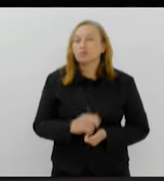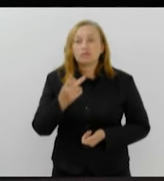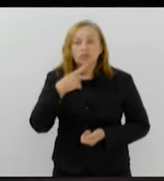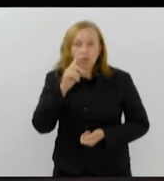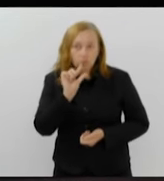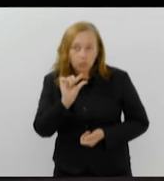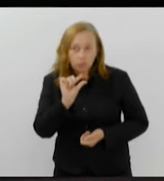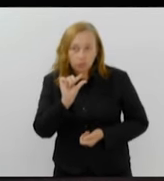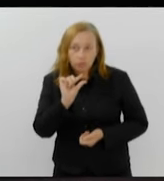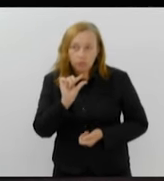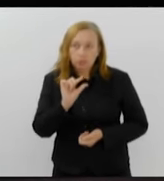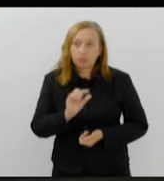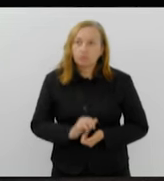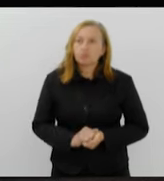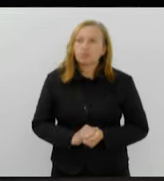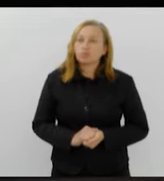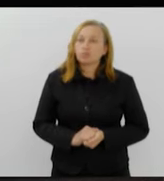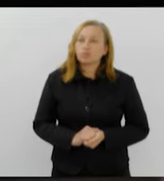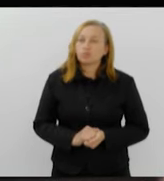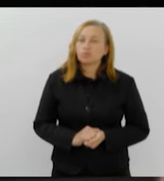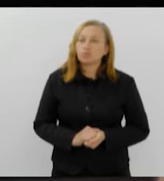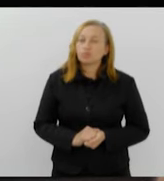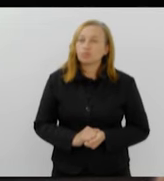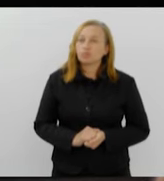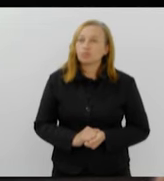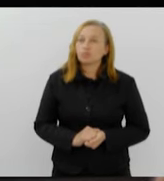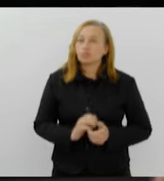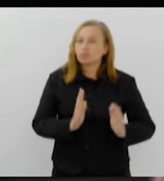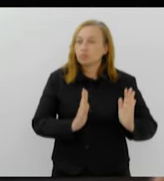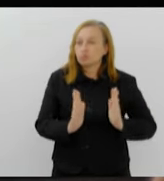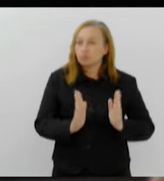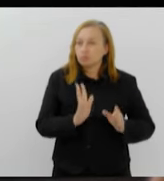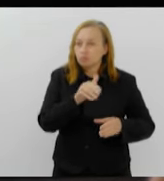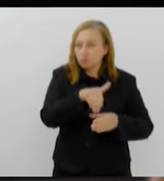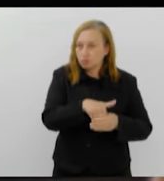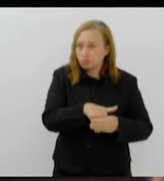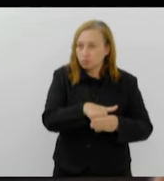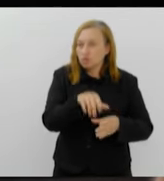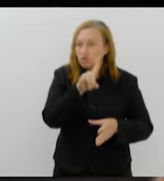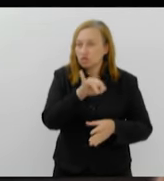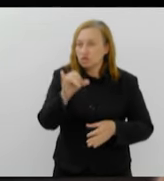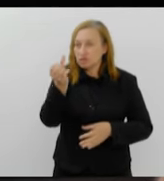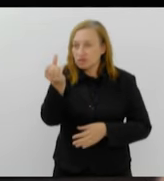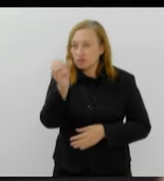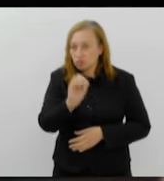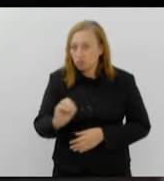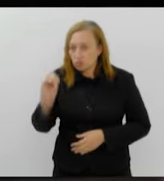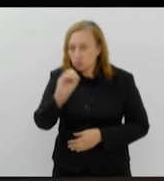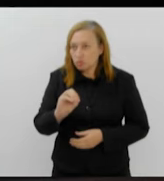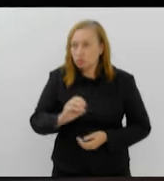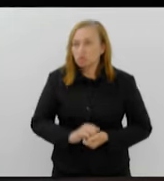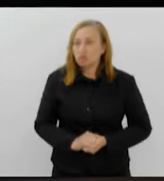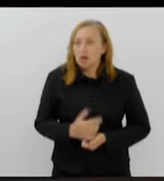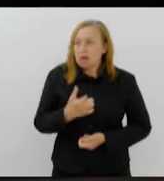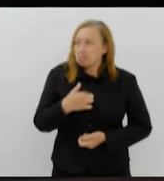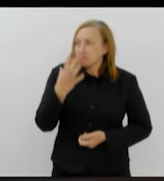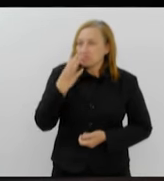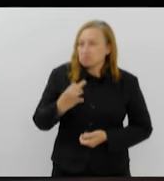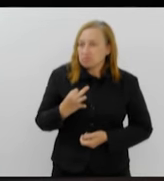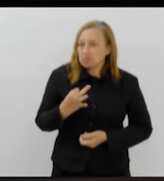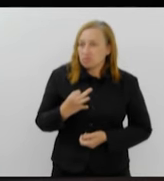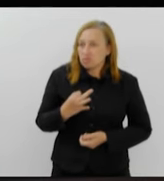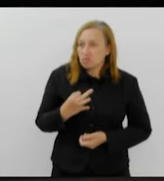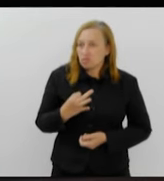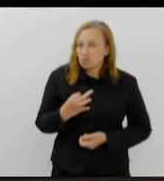pouco sobre essa questão do processo eleitoral que se avizinha agora no no dia 6 de outubro eu não sou e não estou